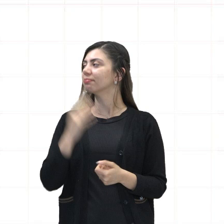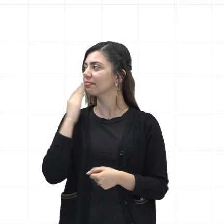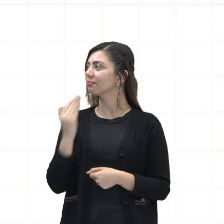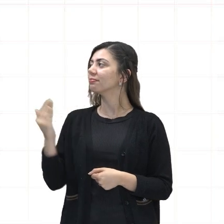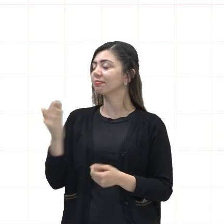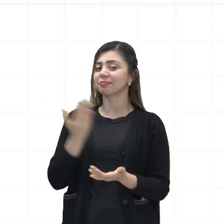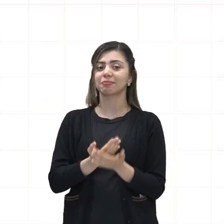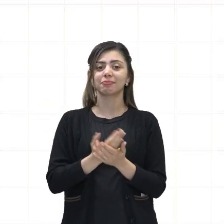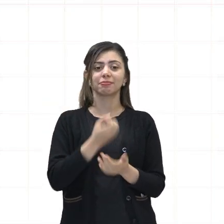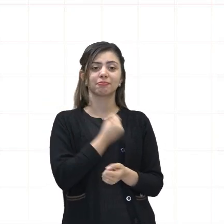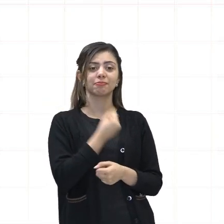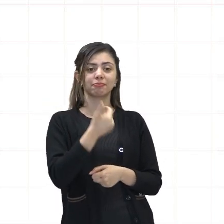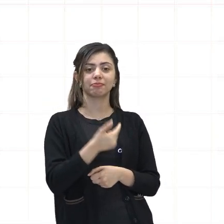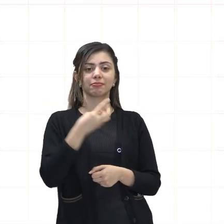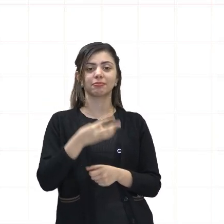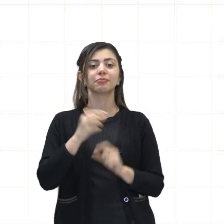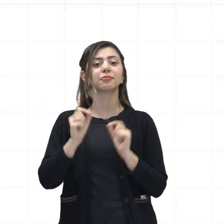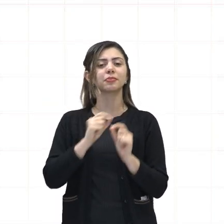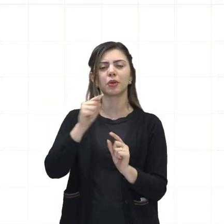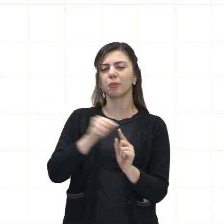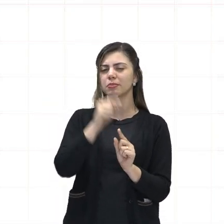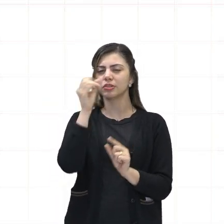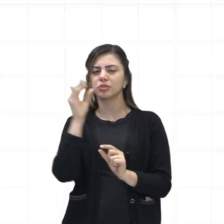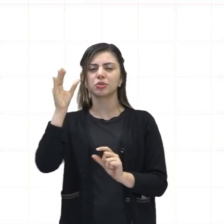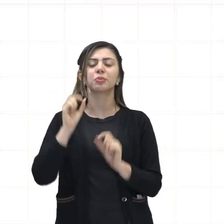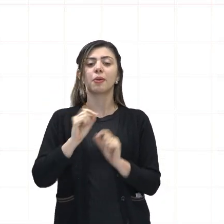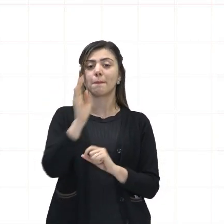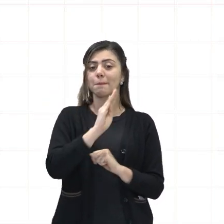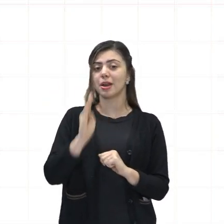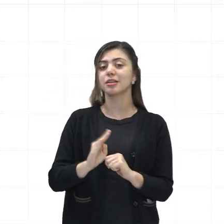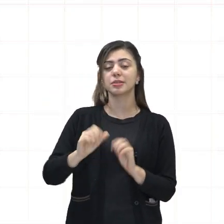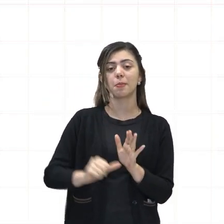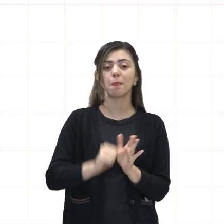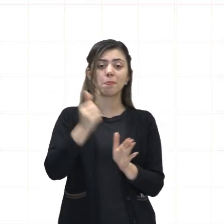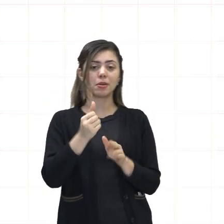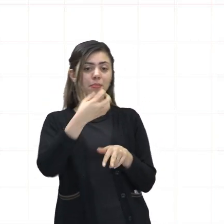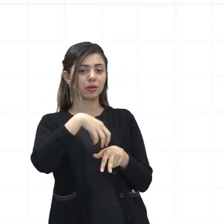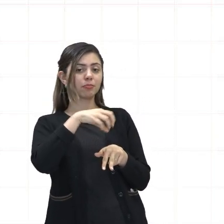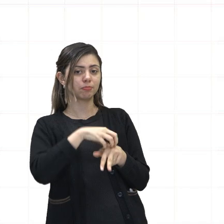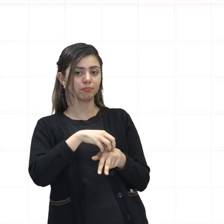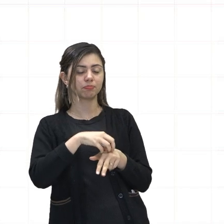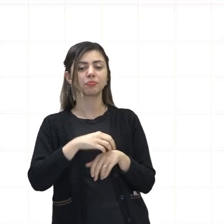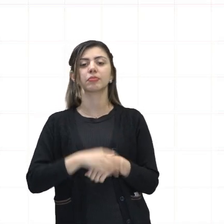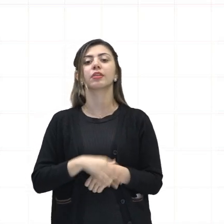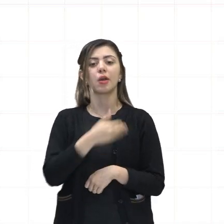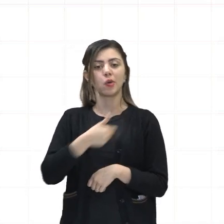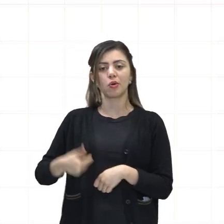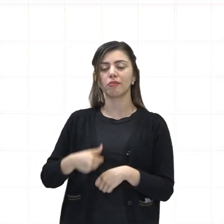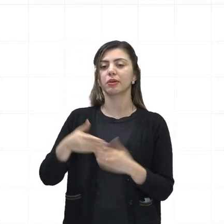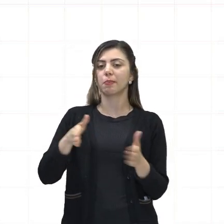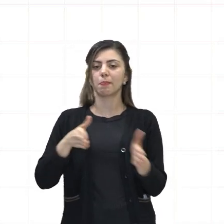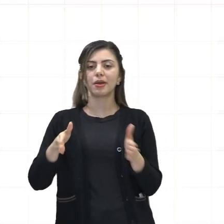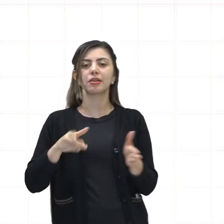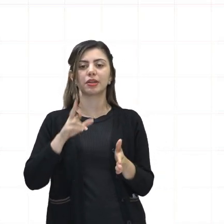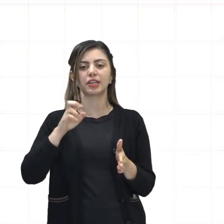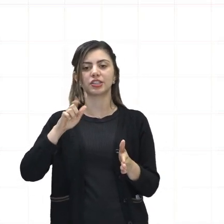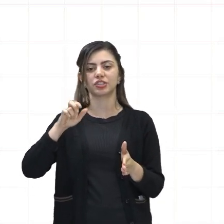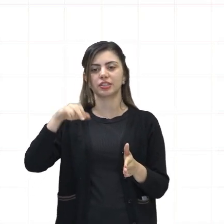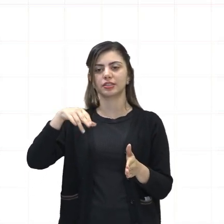aula de número 23, nós temos como objeto de conhecimento Brasil, Primeiro Reinado, o período regencial e